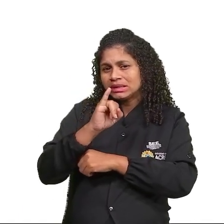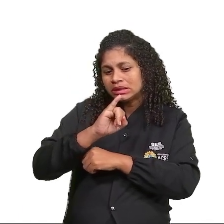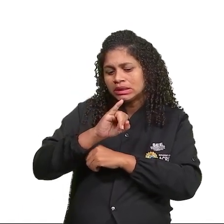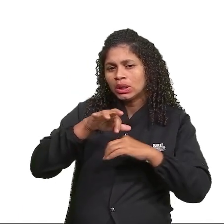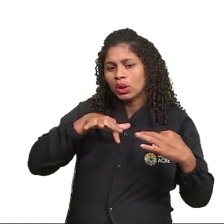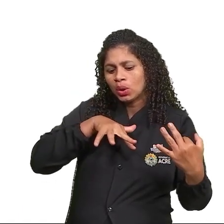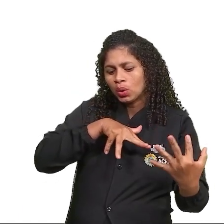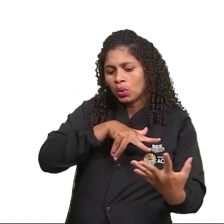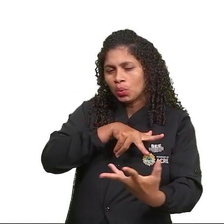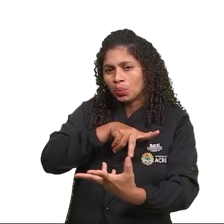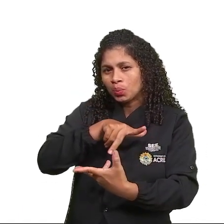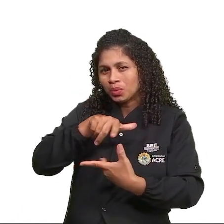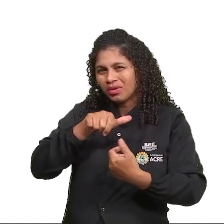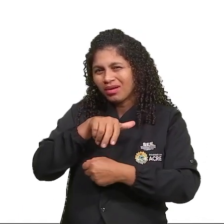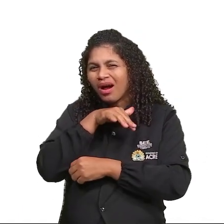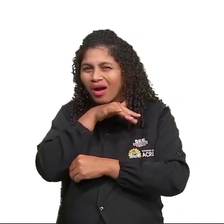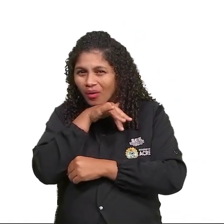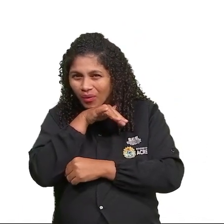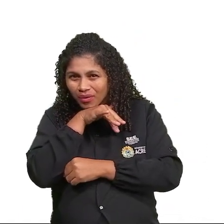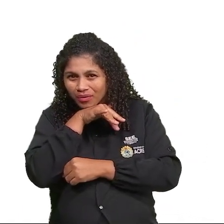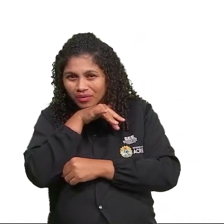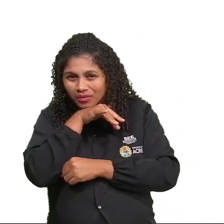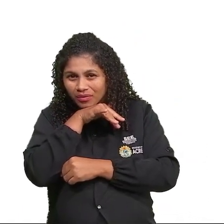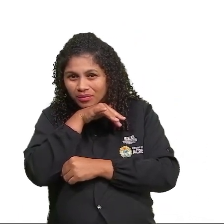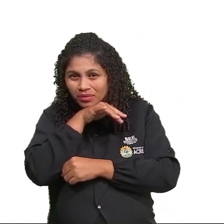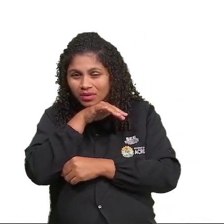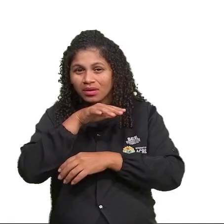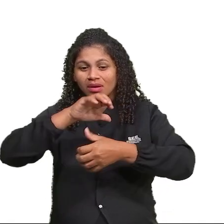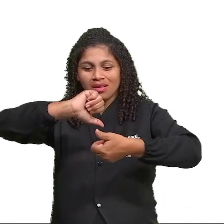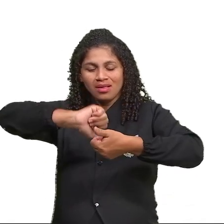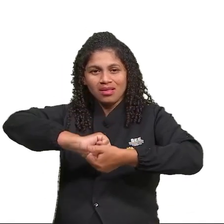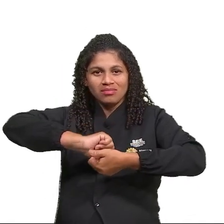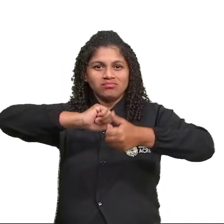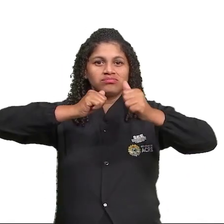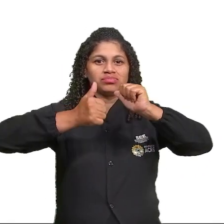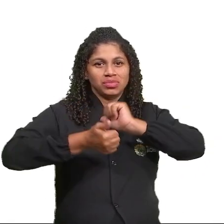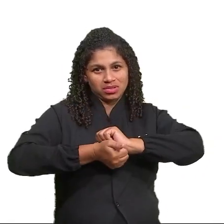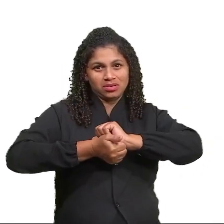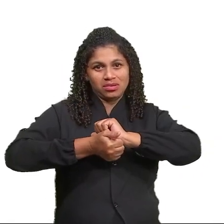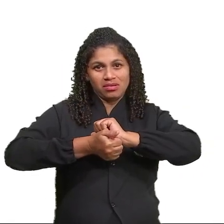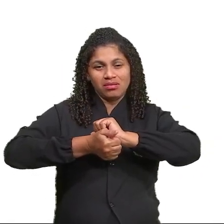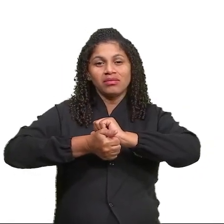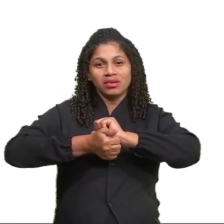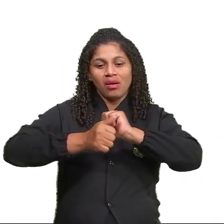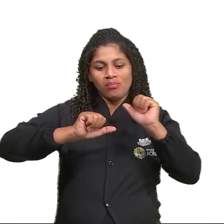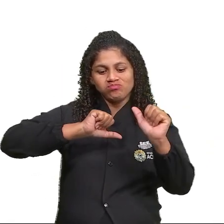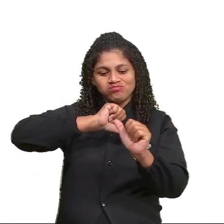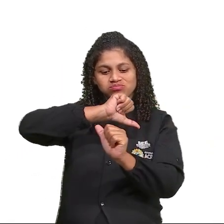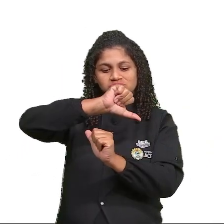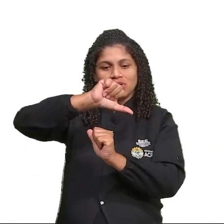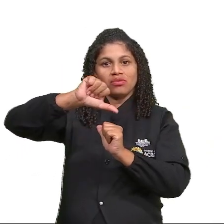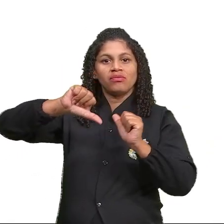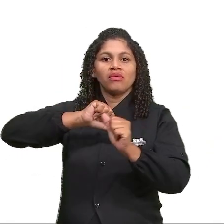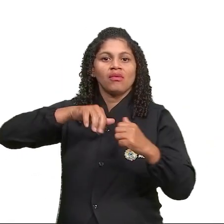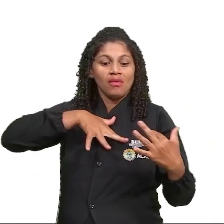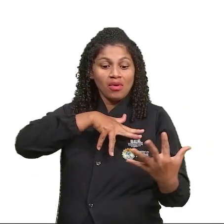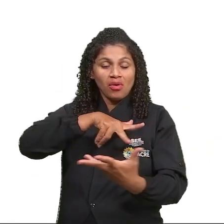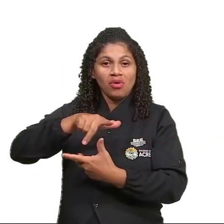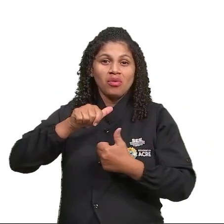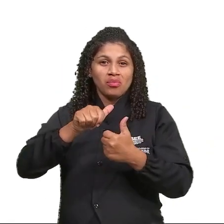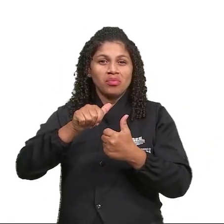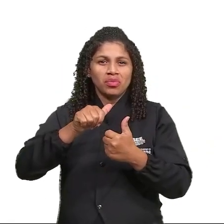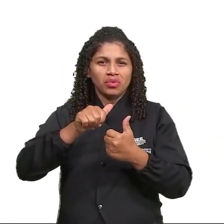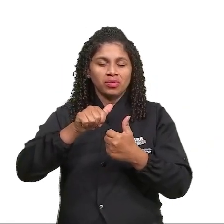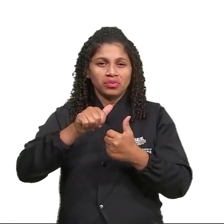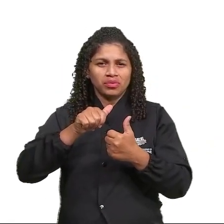bem ao que ele acha, transforma o mundo. Só que ele realmente vai transformar? Ótica,